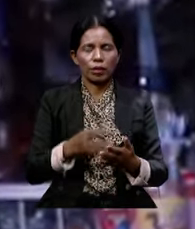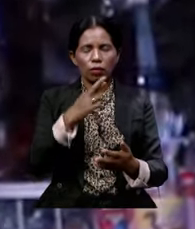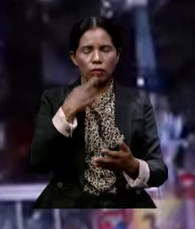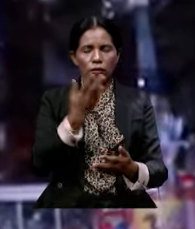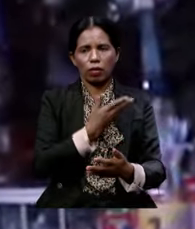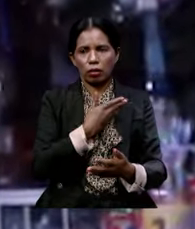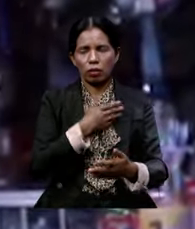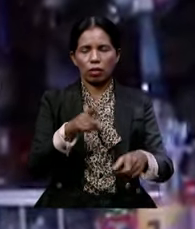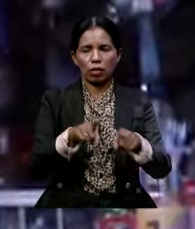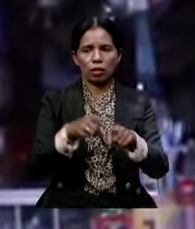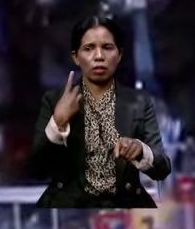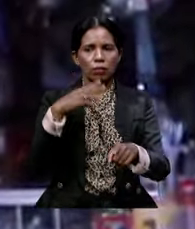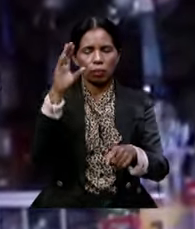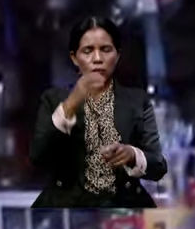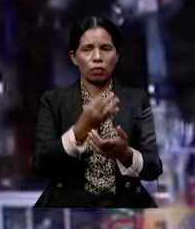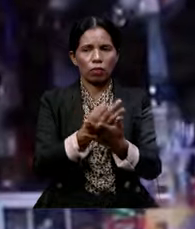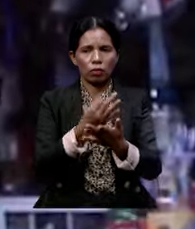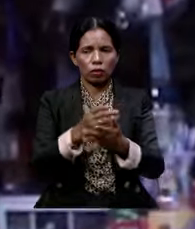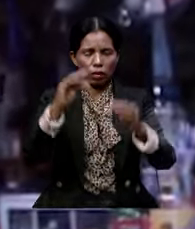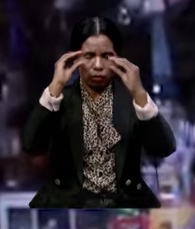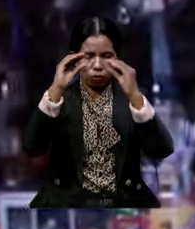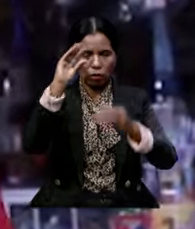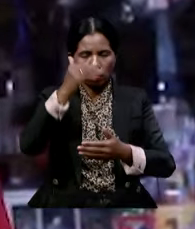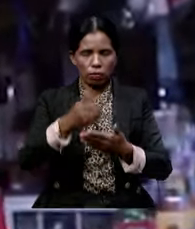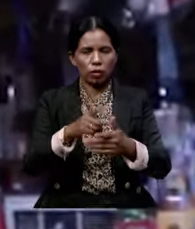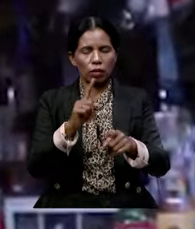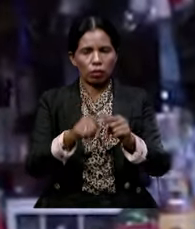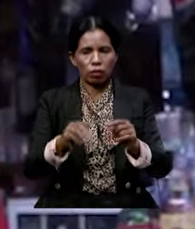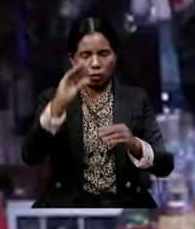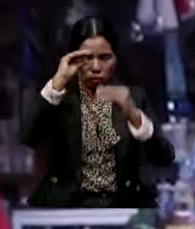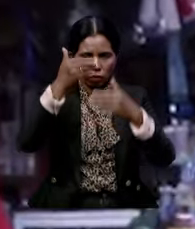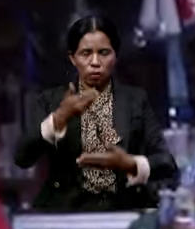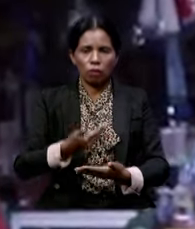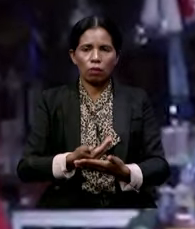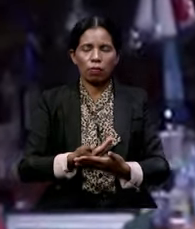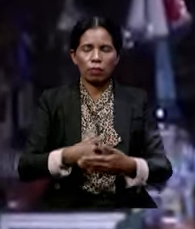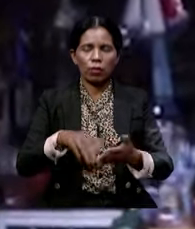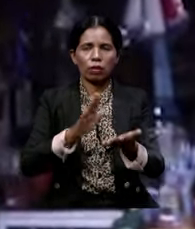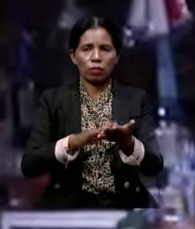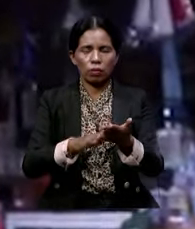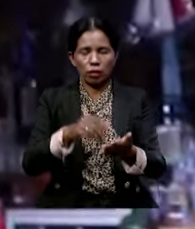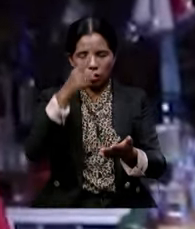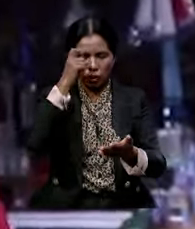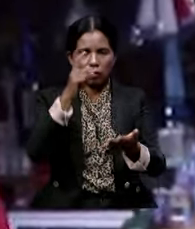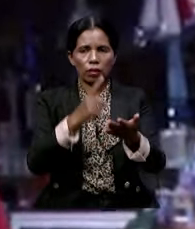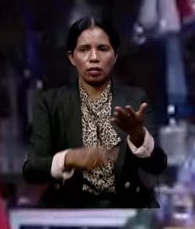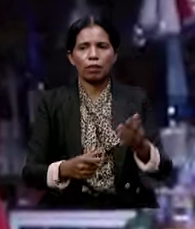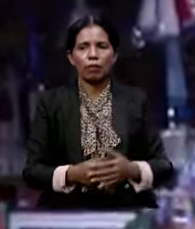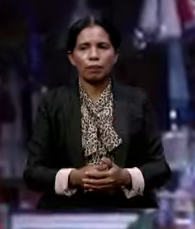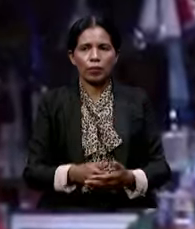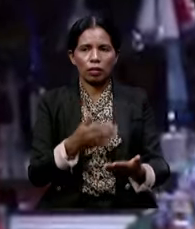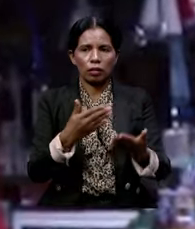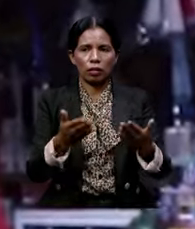antes, né? A moça a tu puca, a saber educar o amas la vel. Então, o amas escola, mas laria, então, sério. Então,